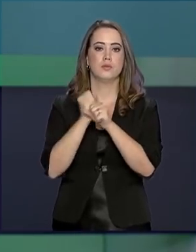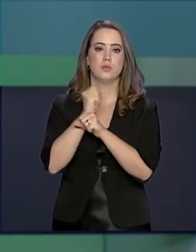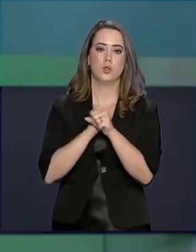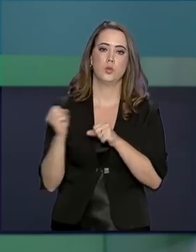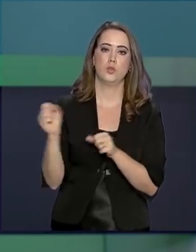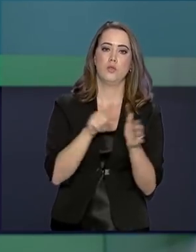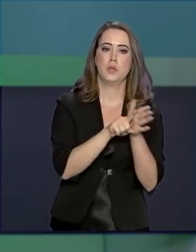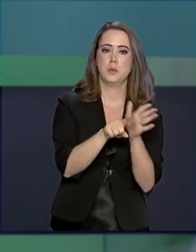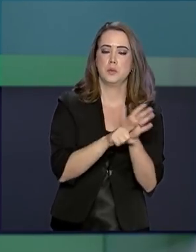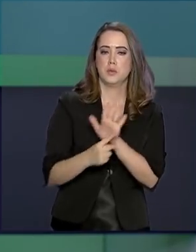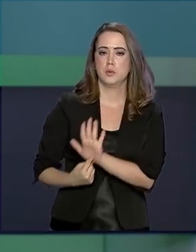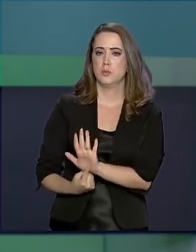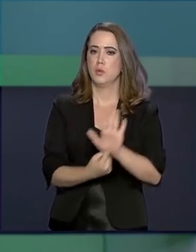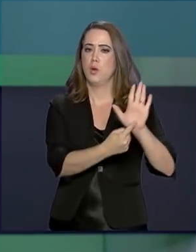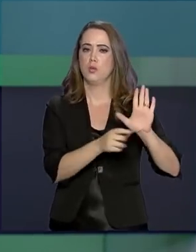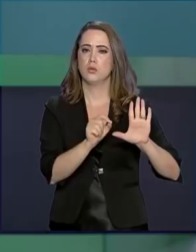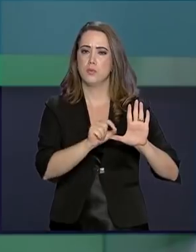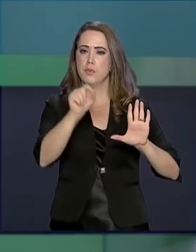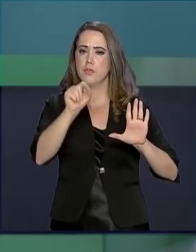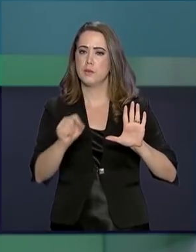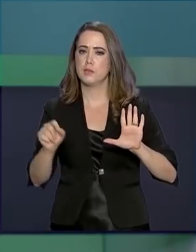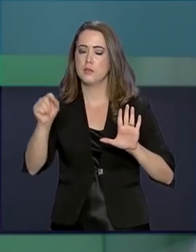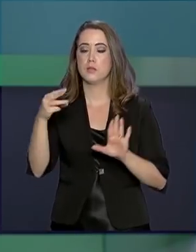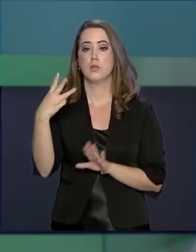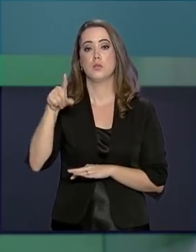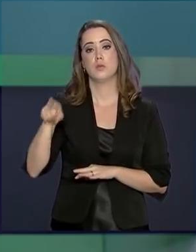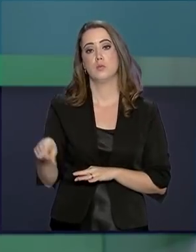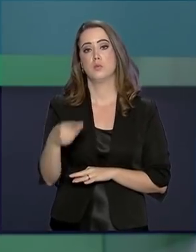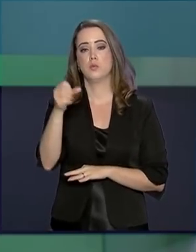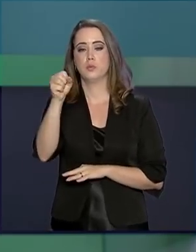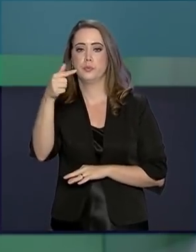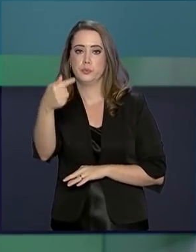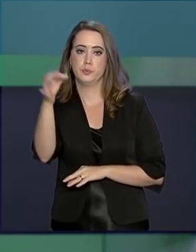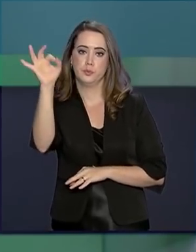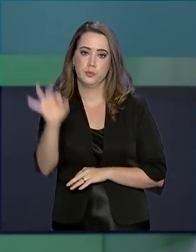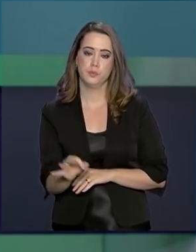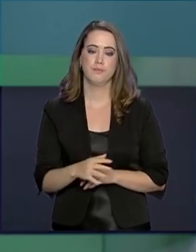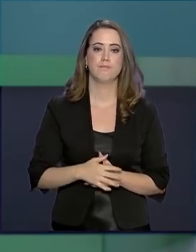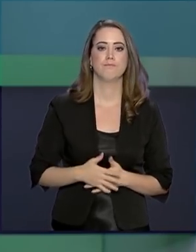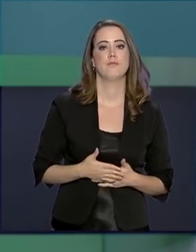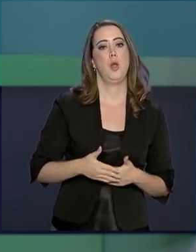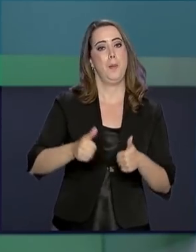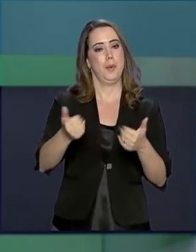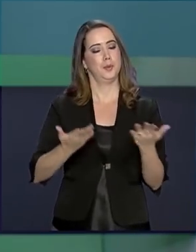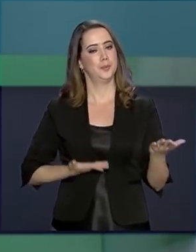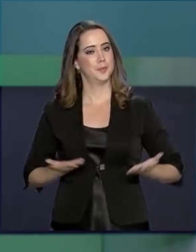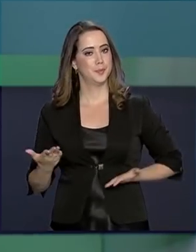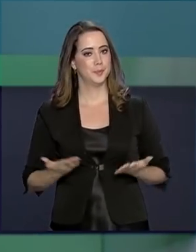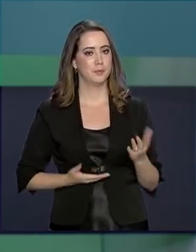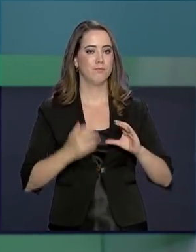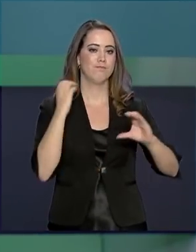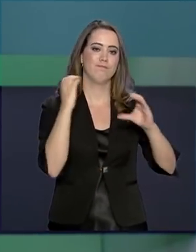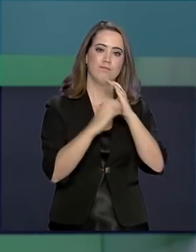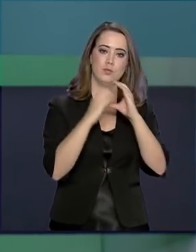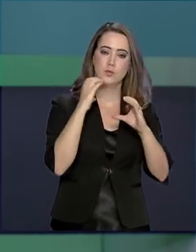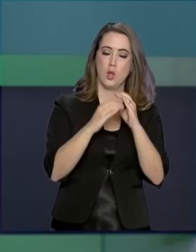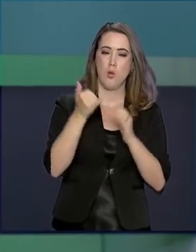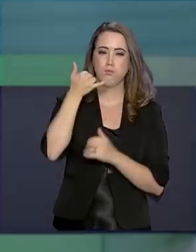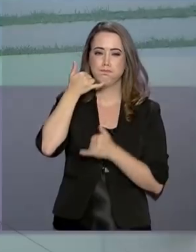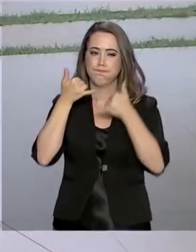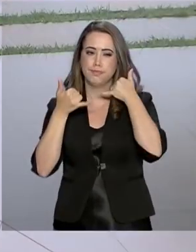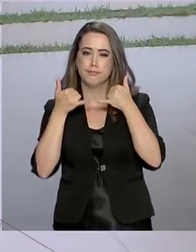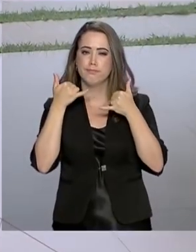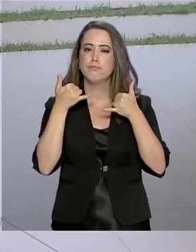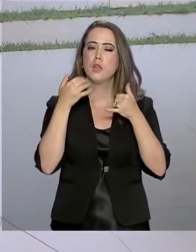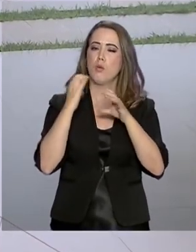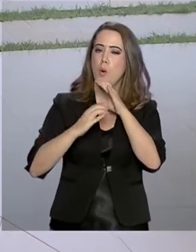novo levantamento aponta para índice de 3,87 por. melhora no serviço de telecomunicações do Brasil